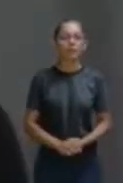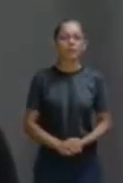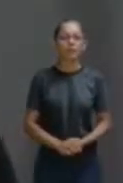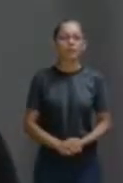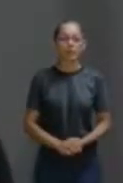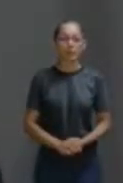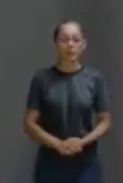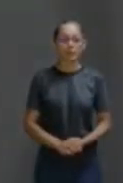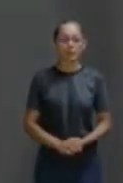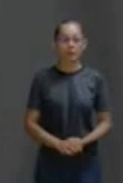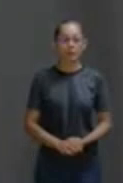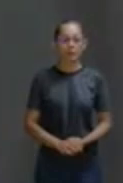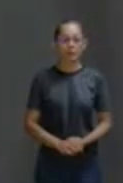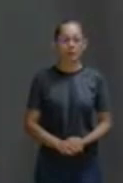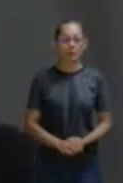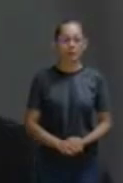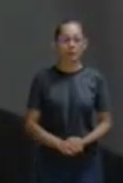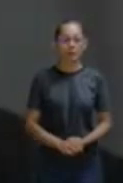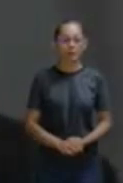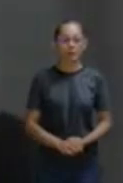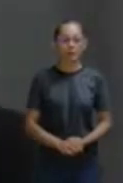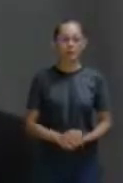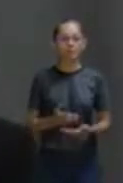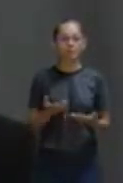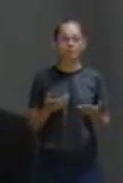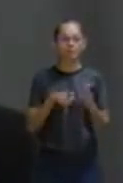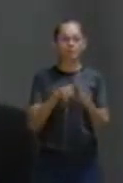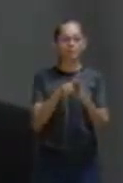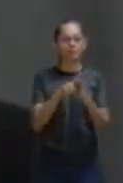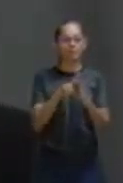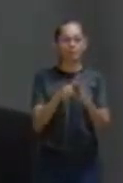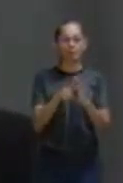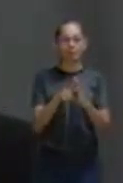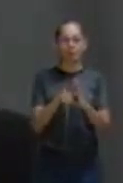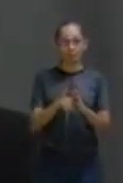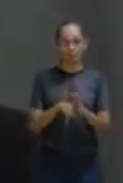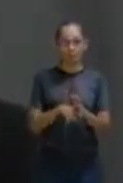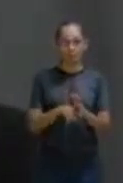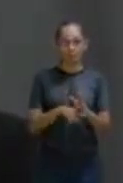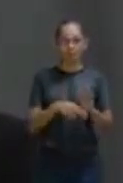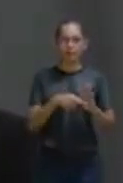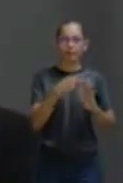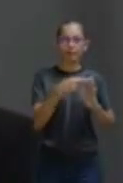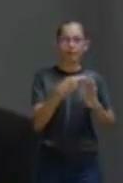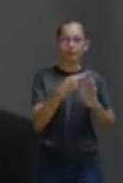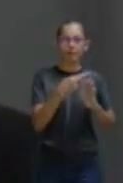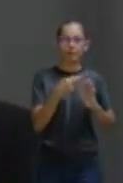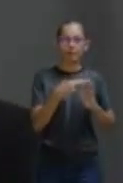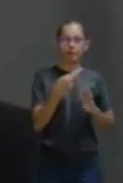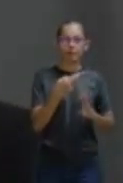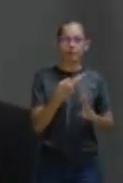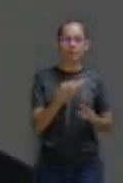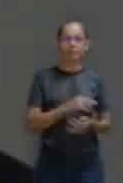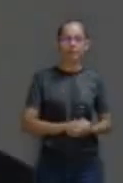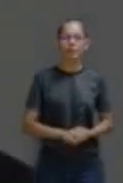A matéria em análise. Foco no desembargador, foco no juiz Carlos